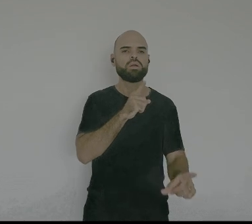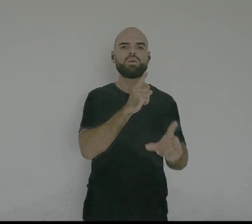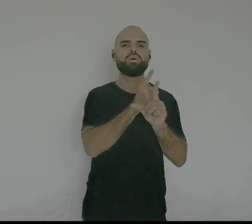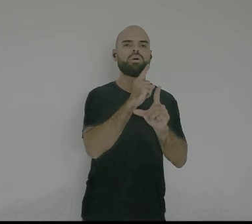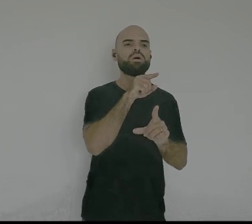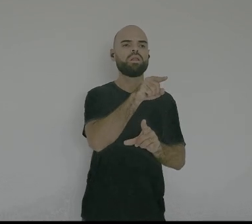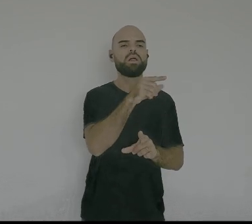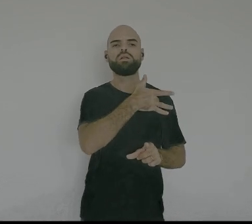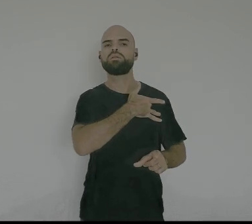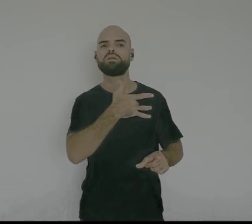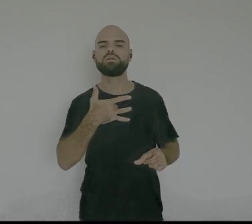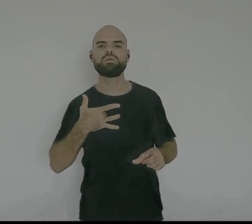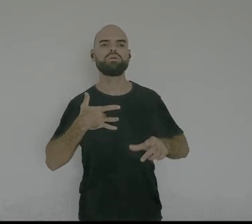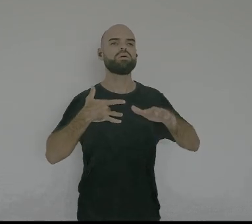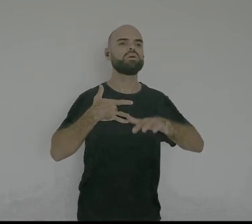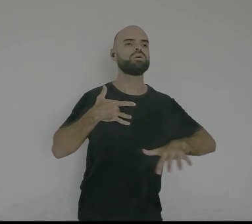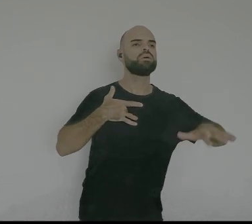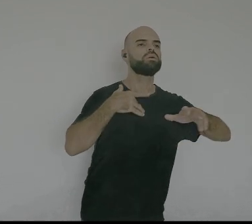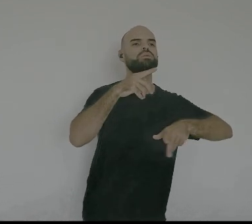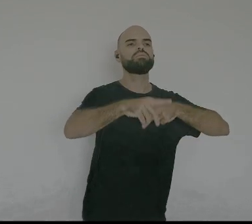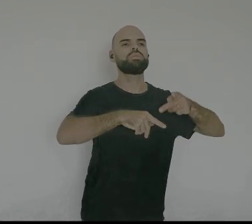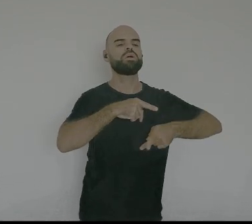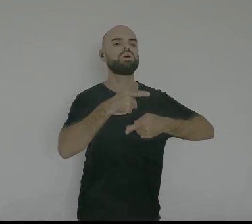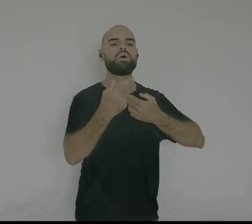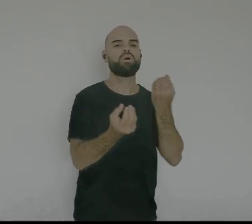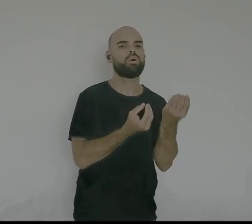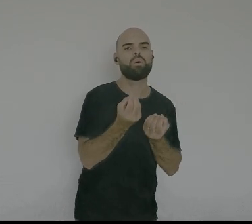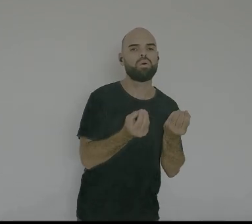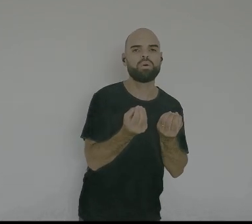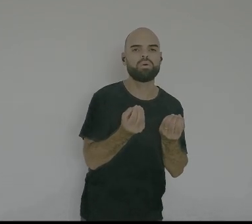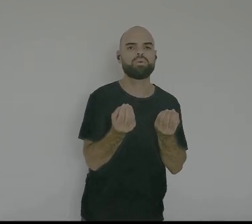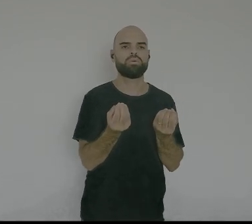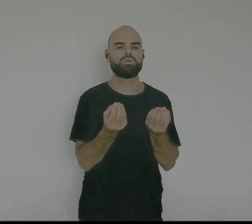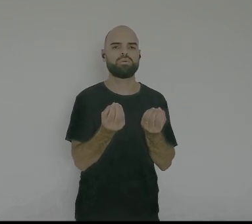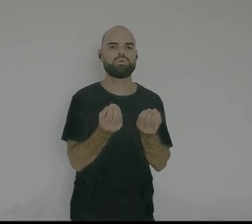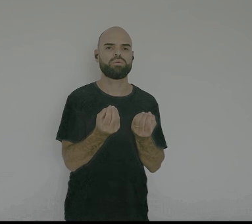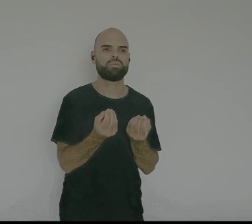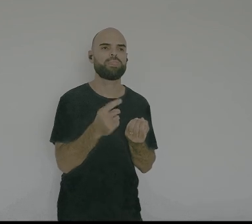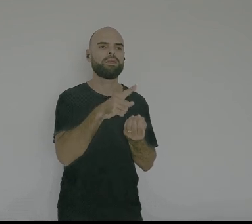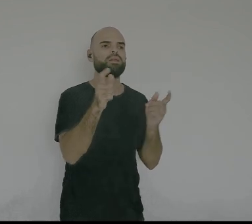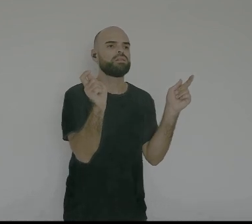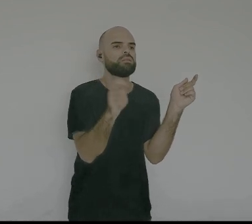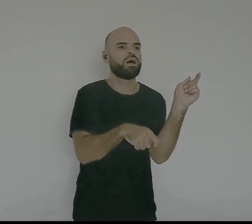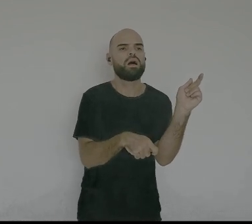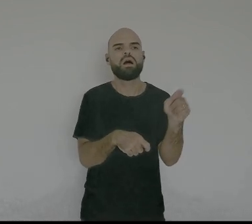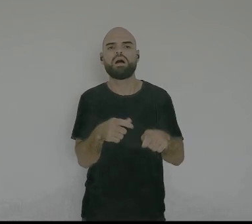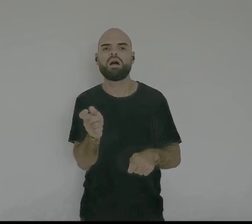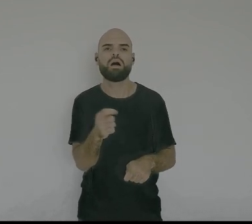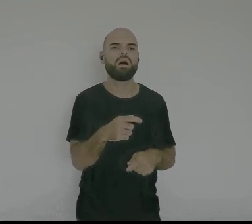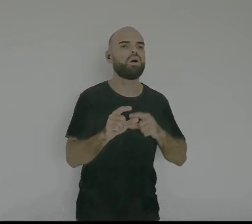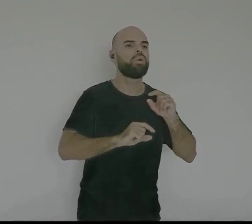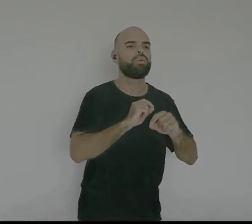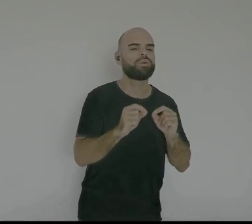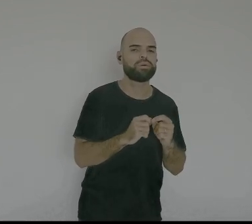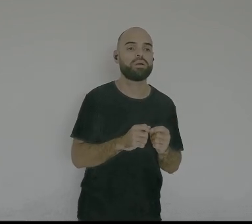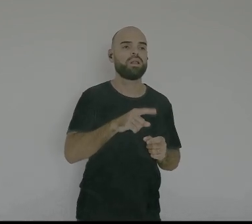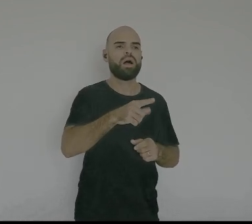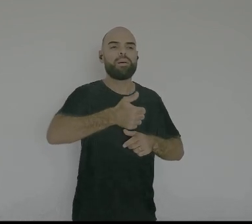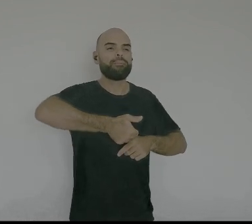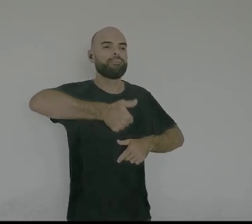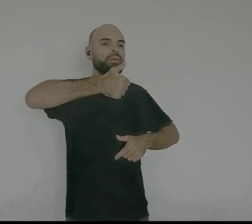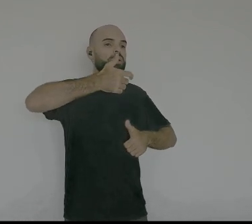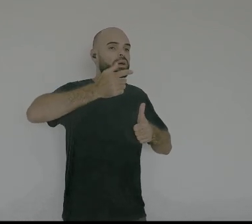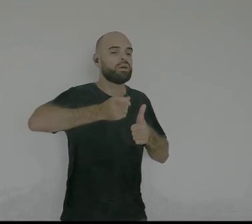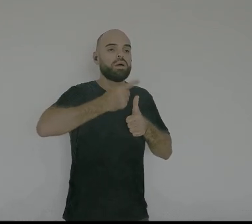identifica o espaço regional ampliado, identifica a situação de saúde no território, das necessidades de saúde da população e da